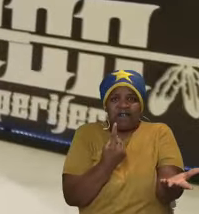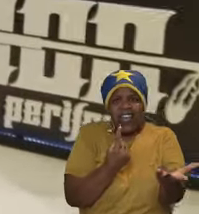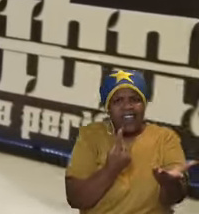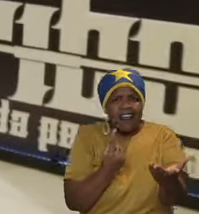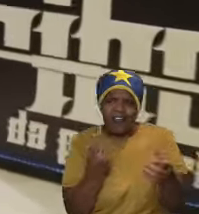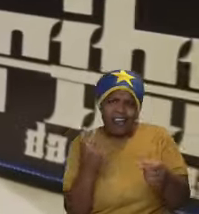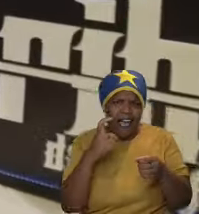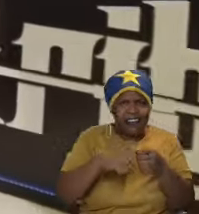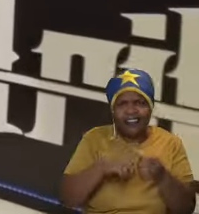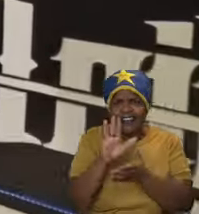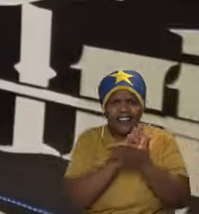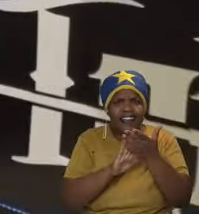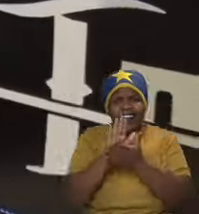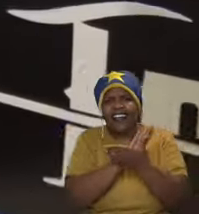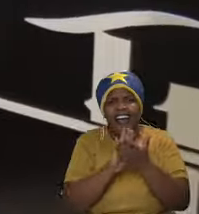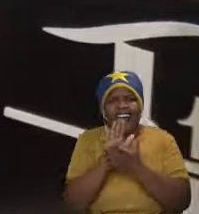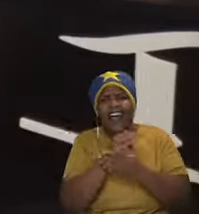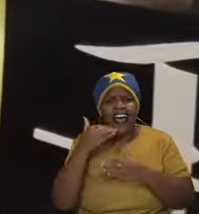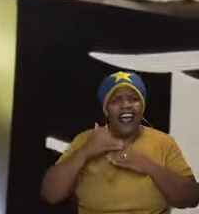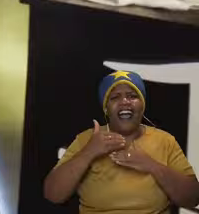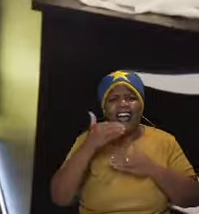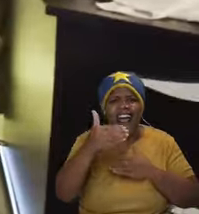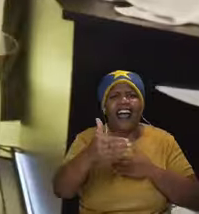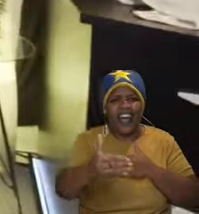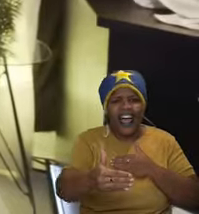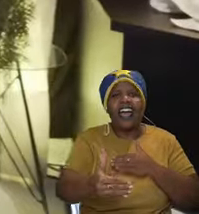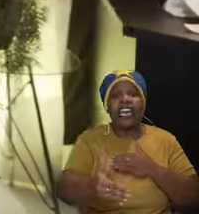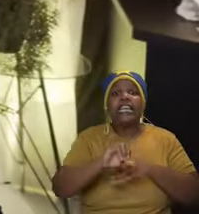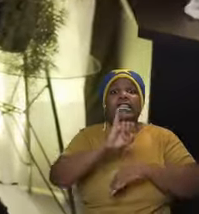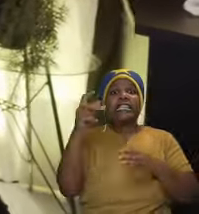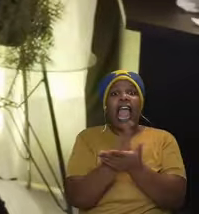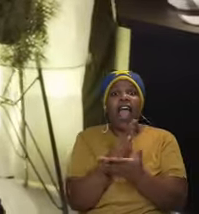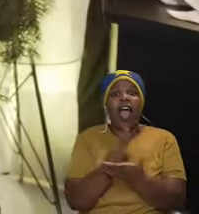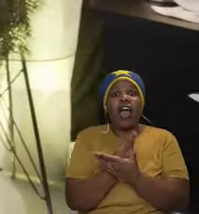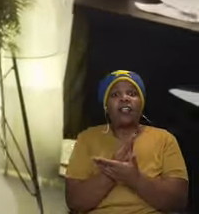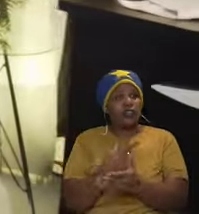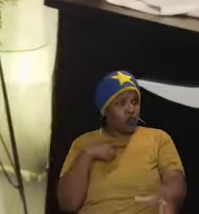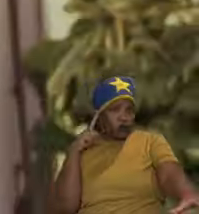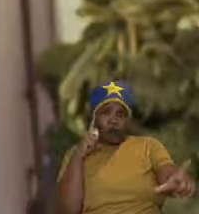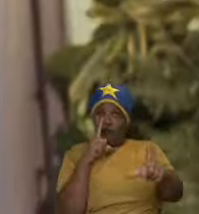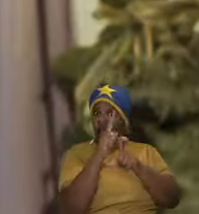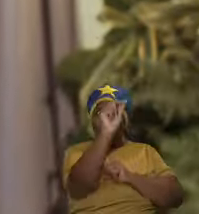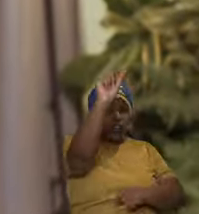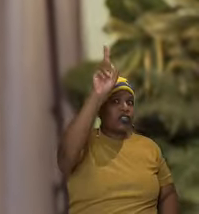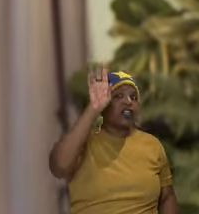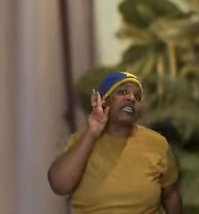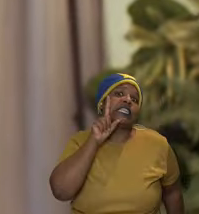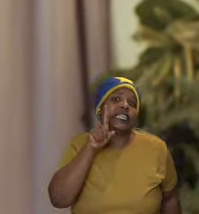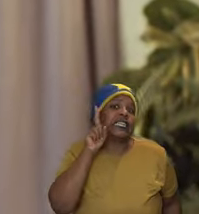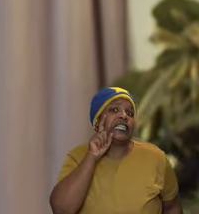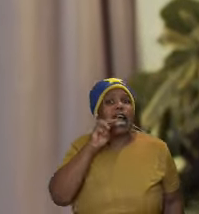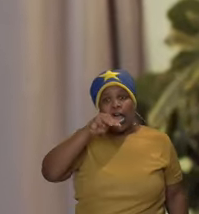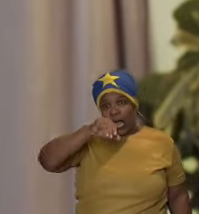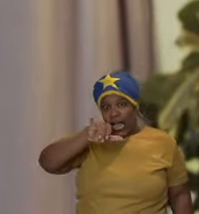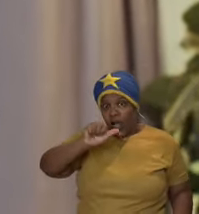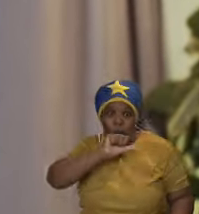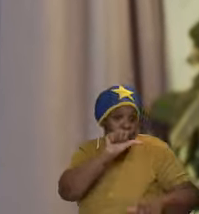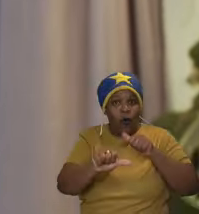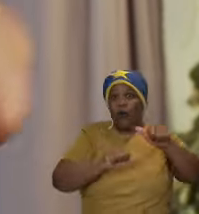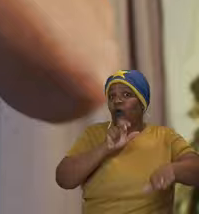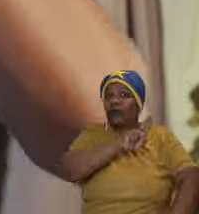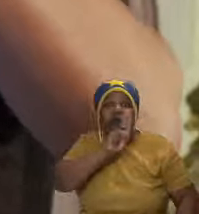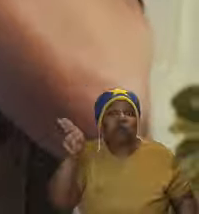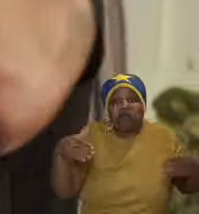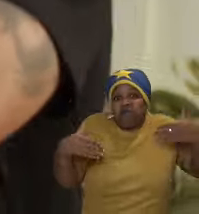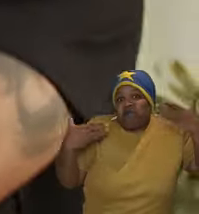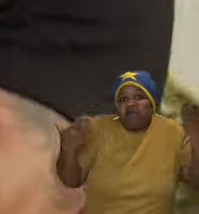cadeado. Segue o plano adiante, mas se tudo der errado, a gente pode ir pra Miami. Muda de nome,